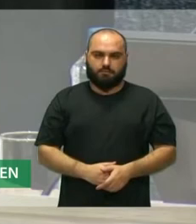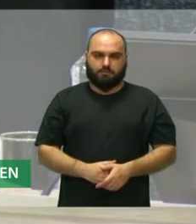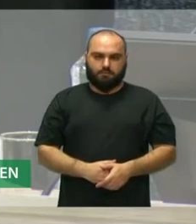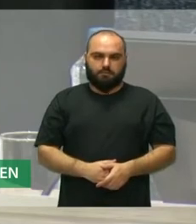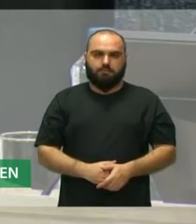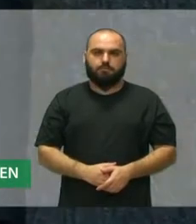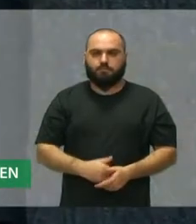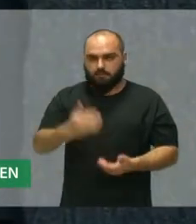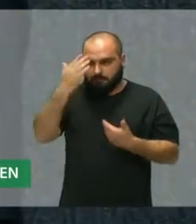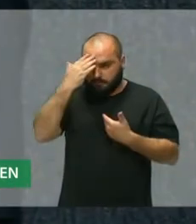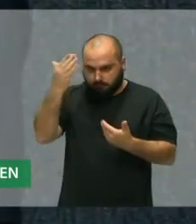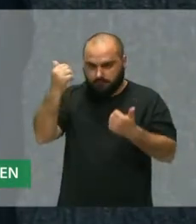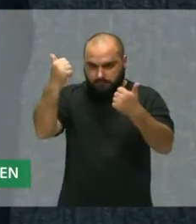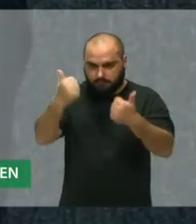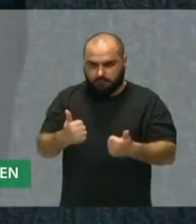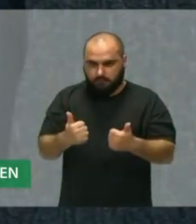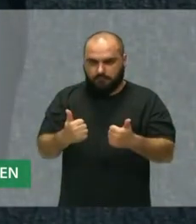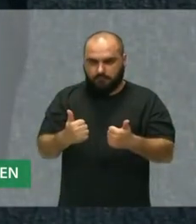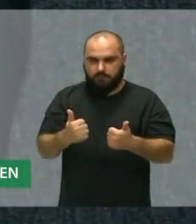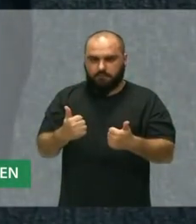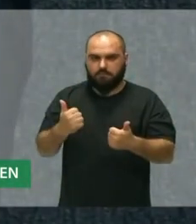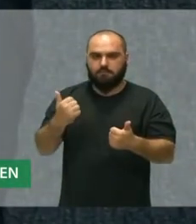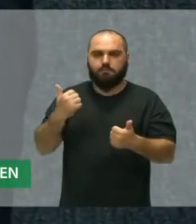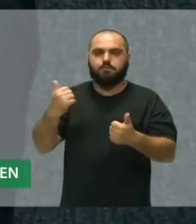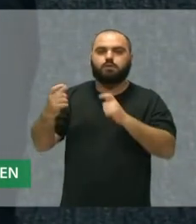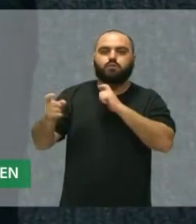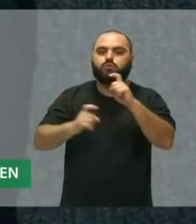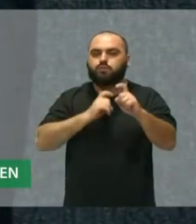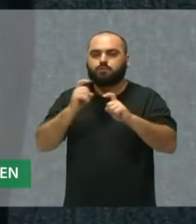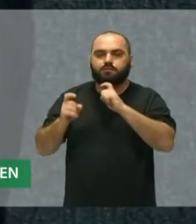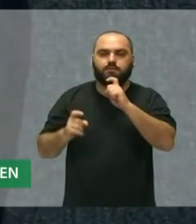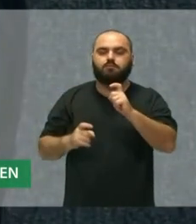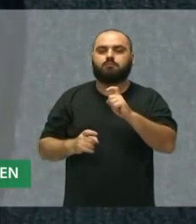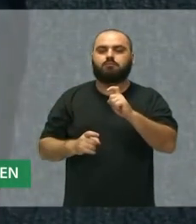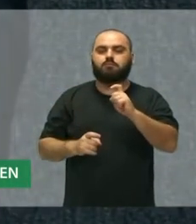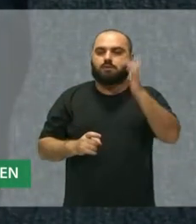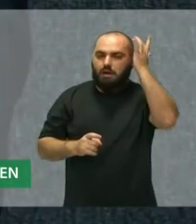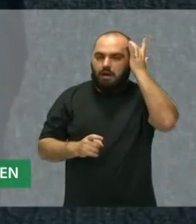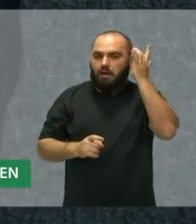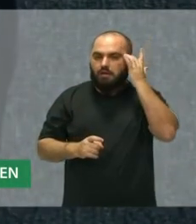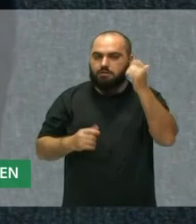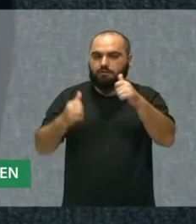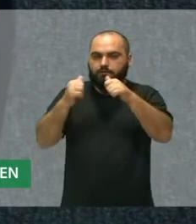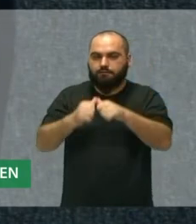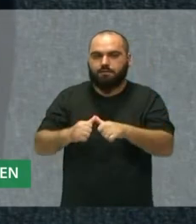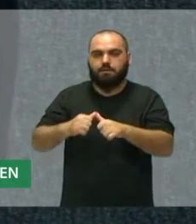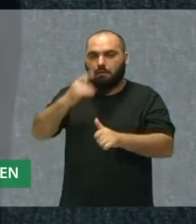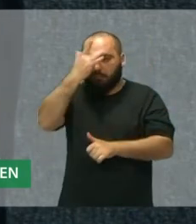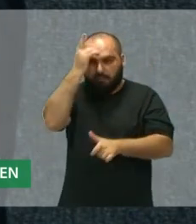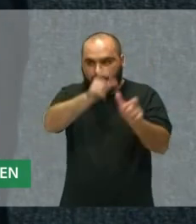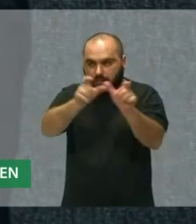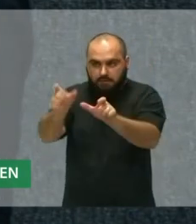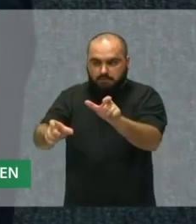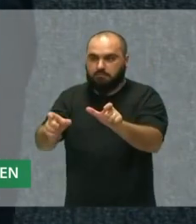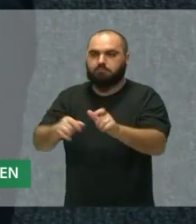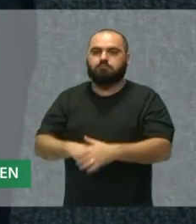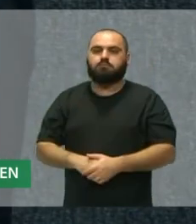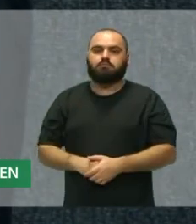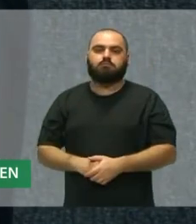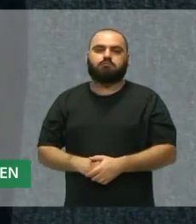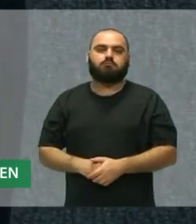Tá certo, então, muito obrigado. Essa era uma dúvida que acho que paira na cabeça de muitos. E eu queria deixar